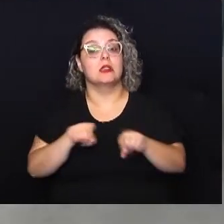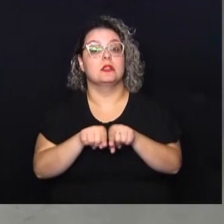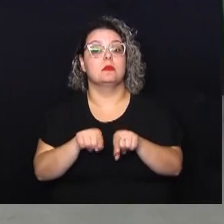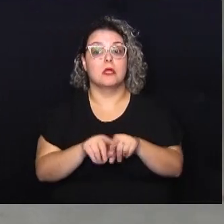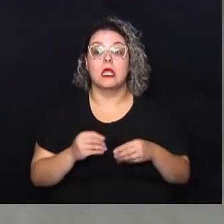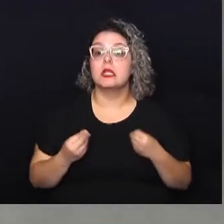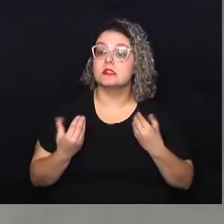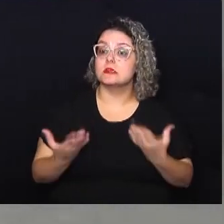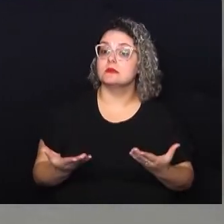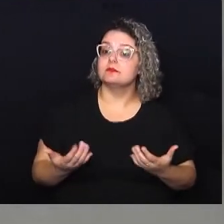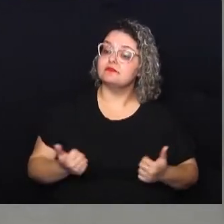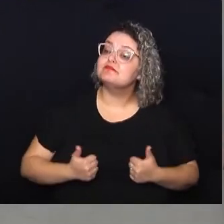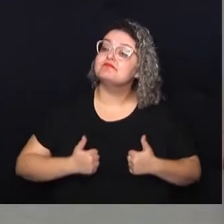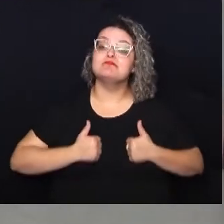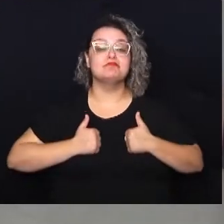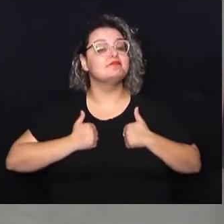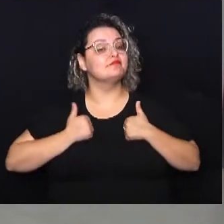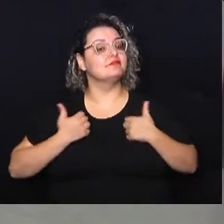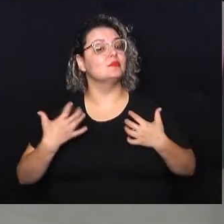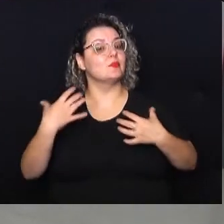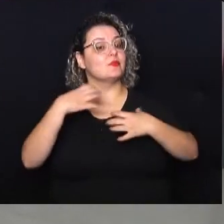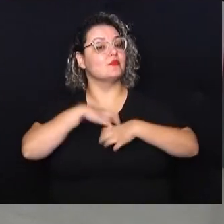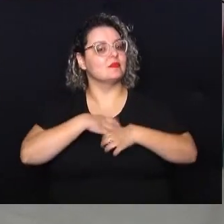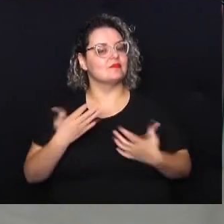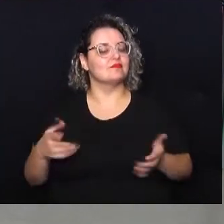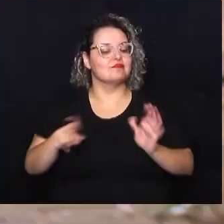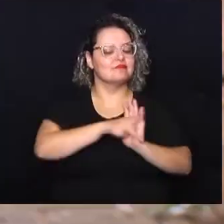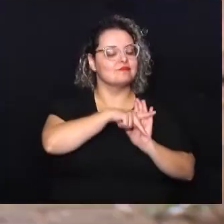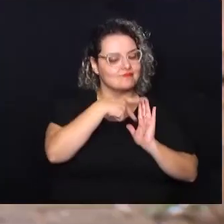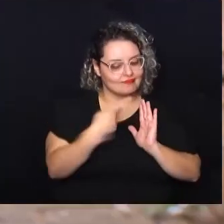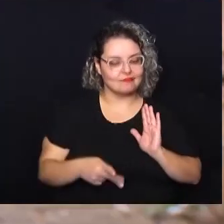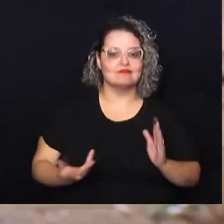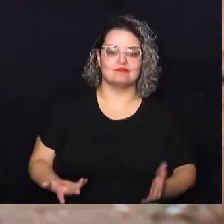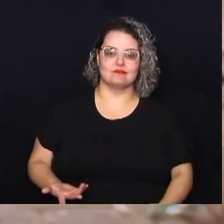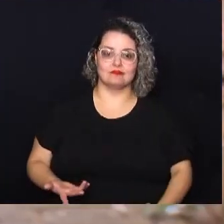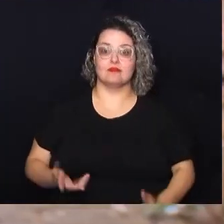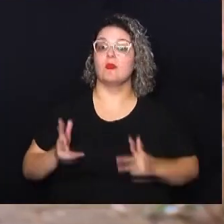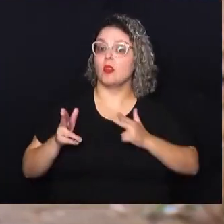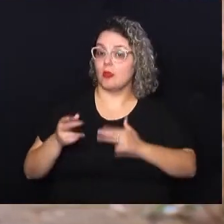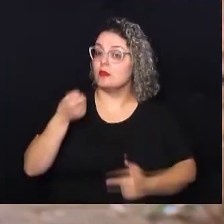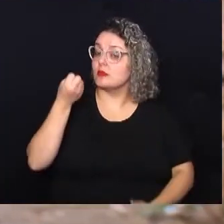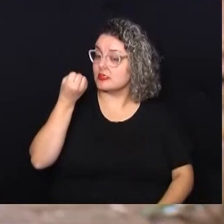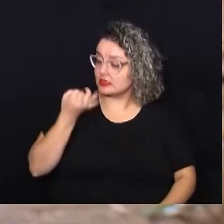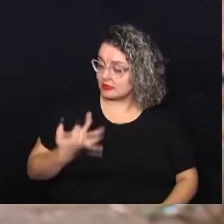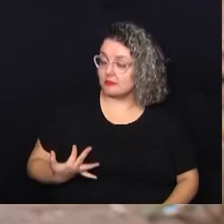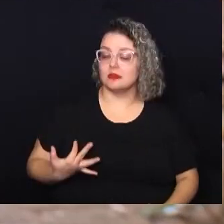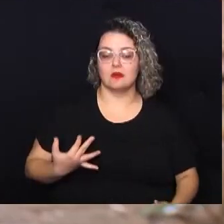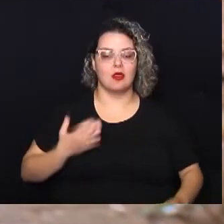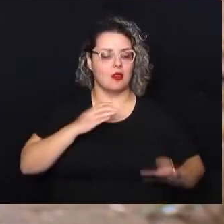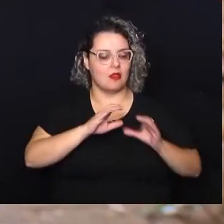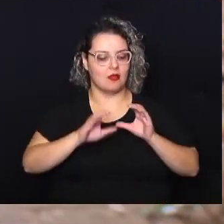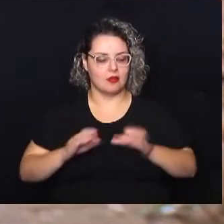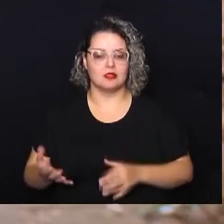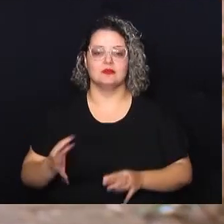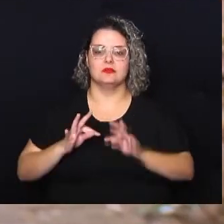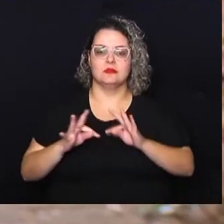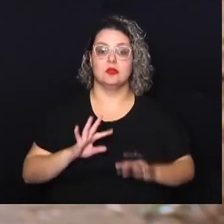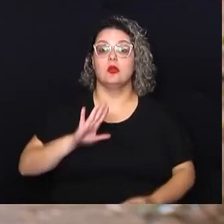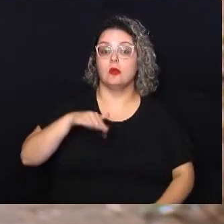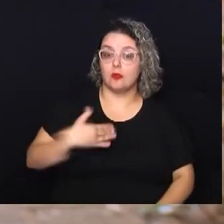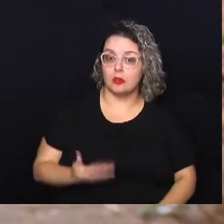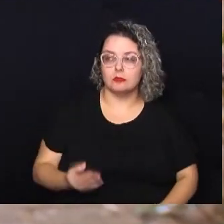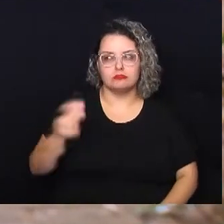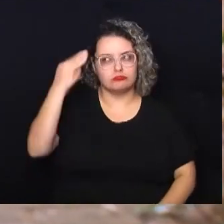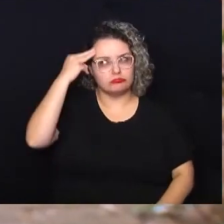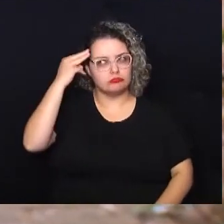trazer autoestima e o sentimento de pertencimento, como explicou a coordenadora técnica. A gente faz um resgate de